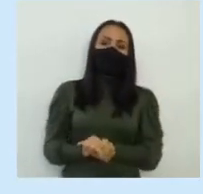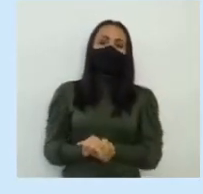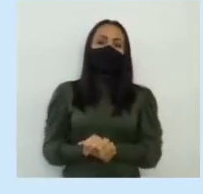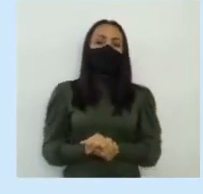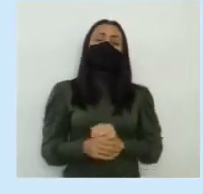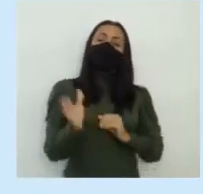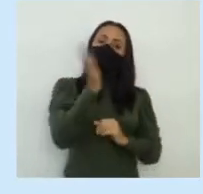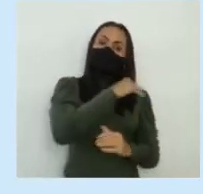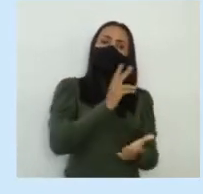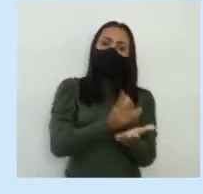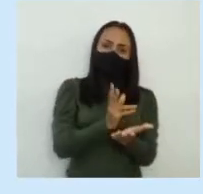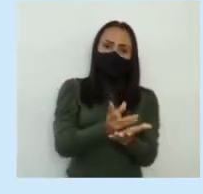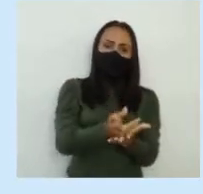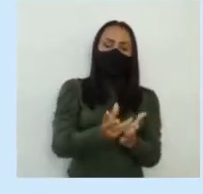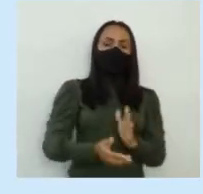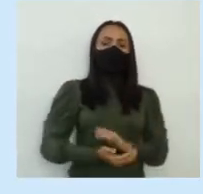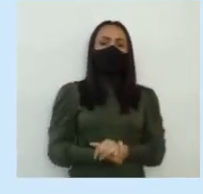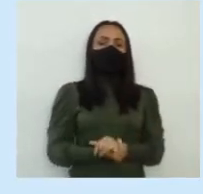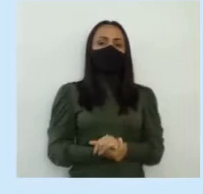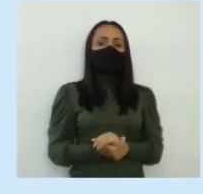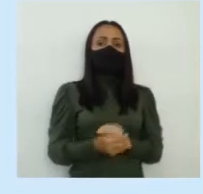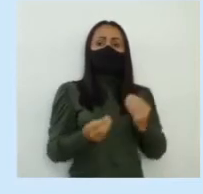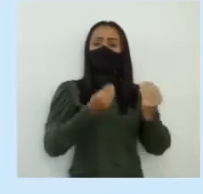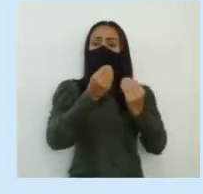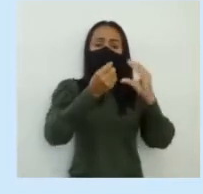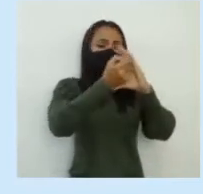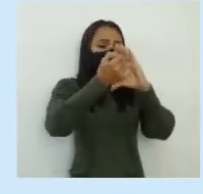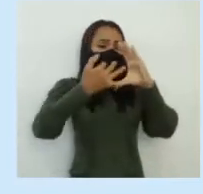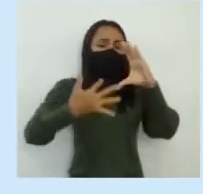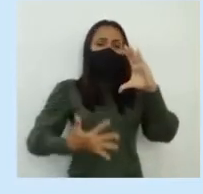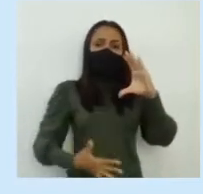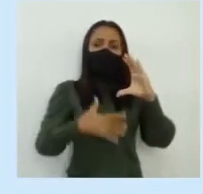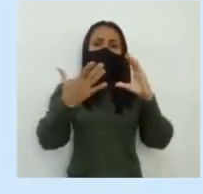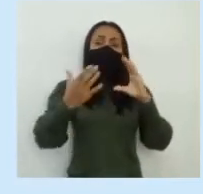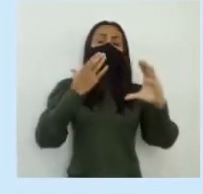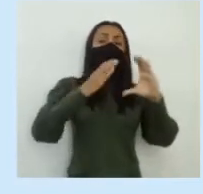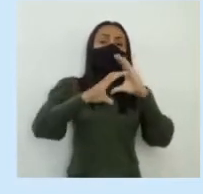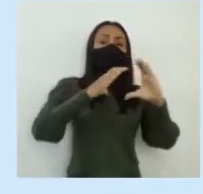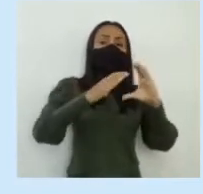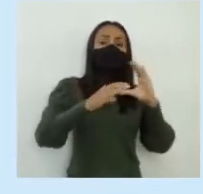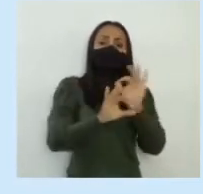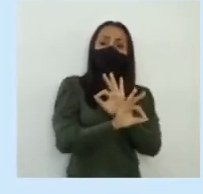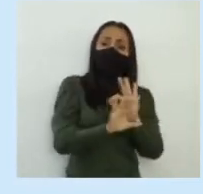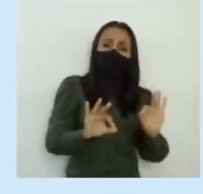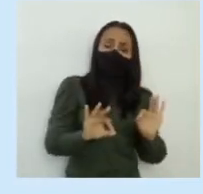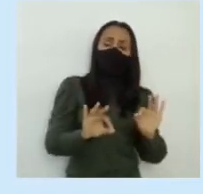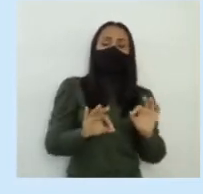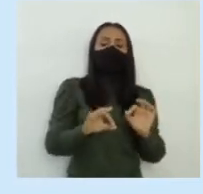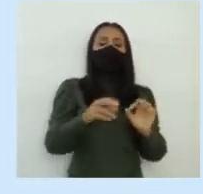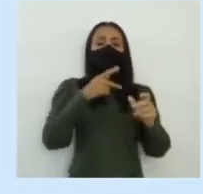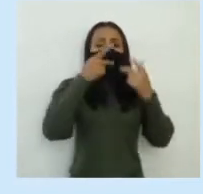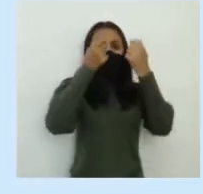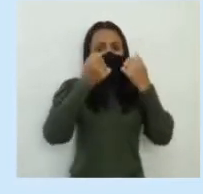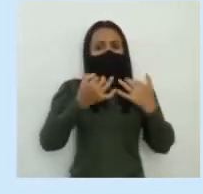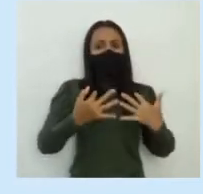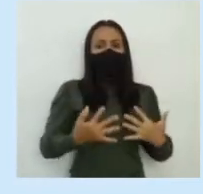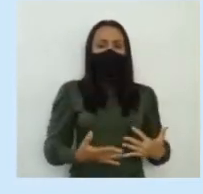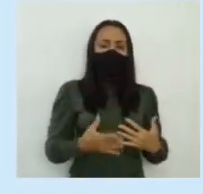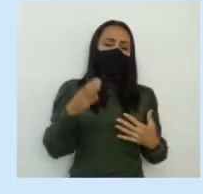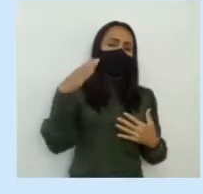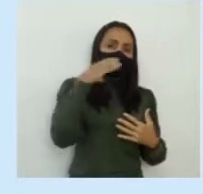vamos continuar. Quais seriam as características dessa comunicação eficaz? Vou falar aqui rapidinho